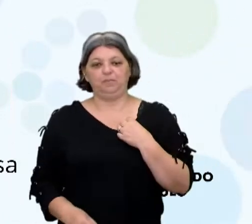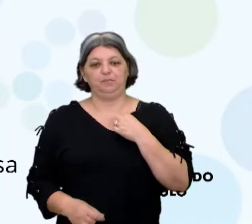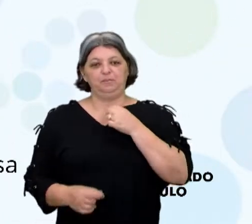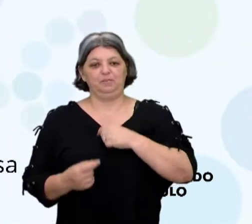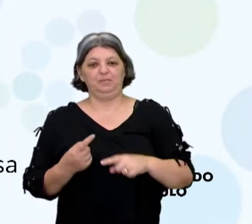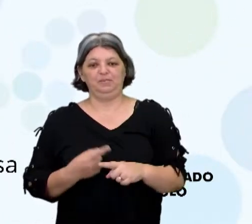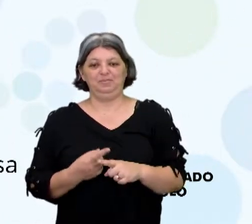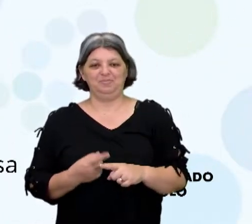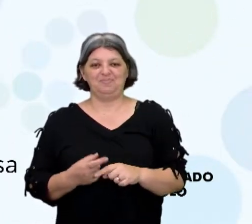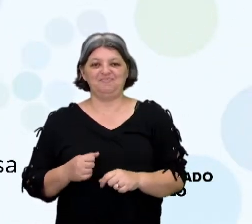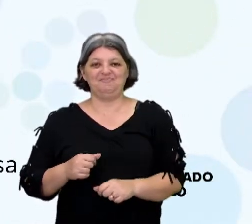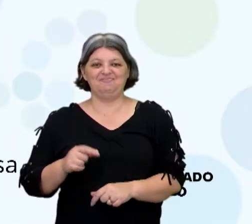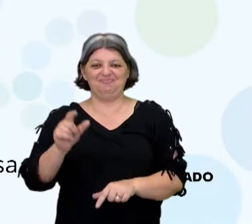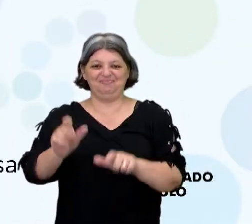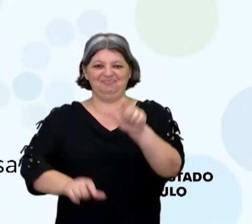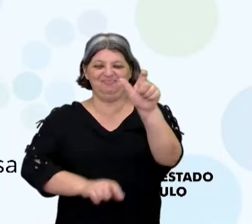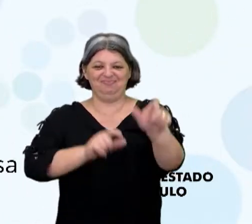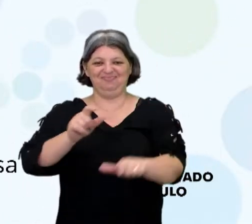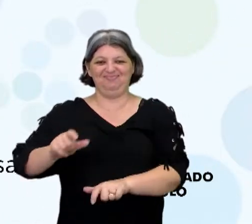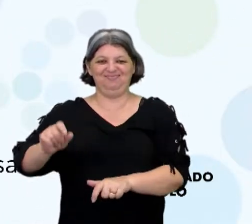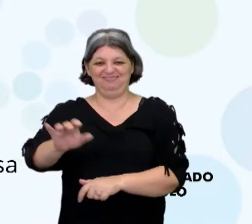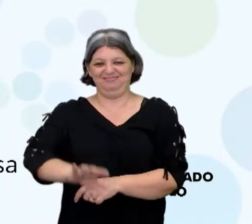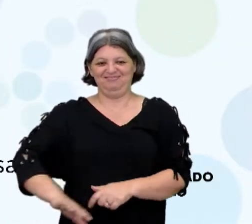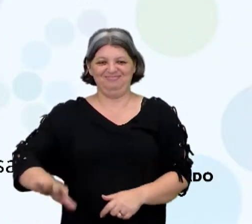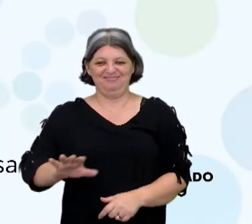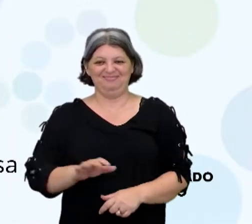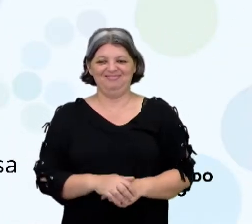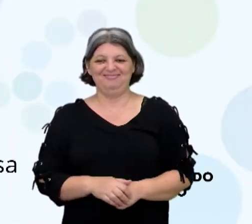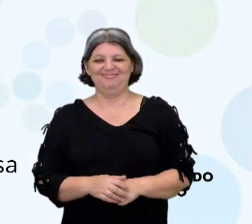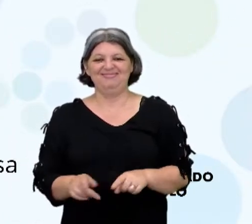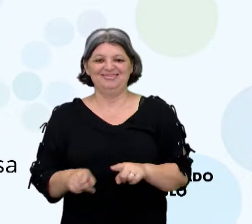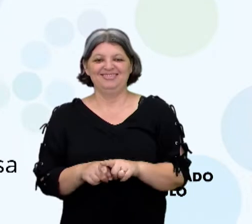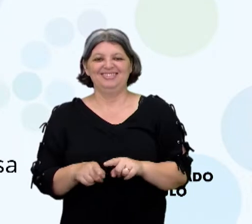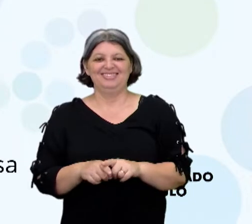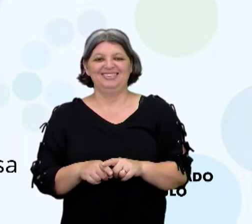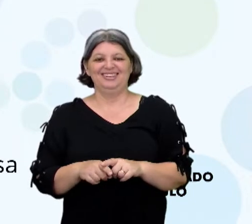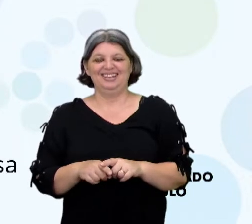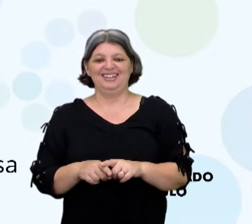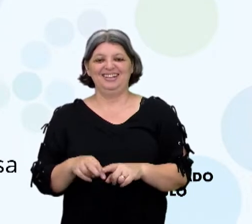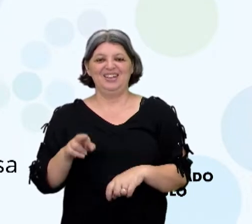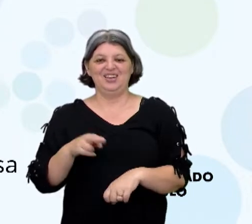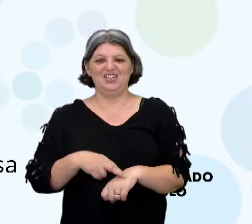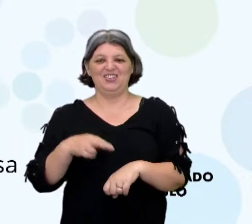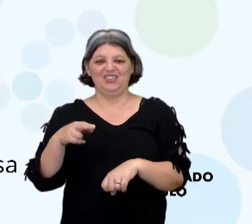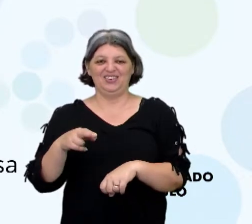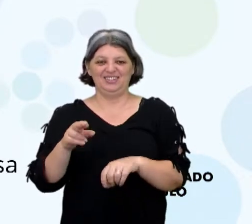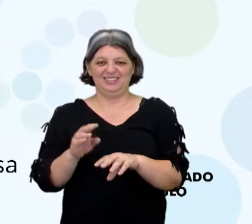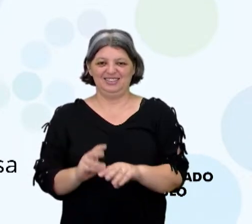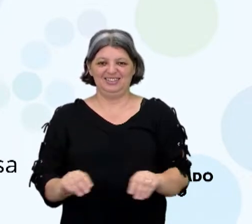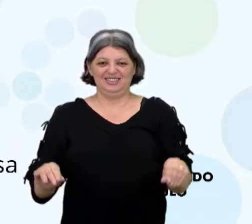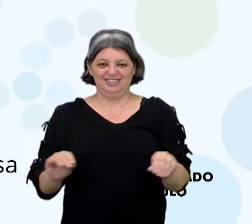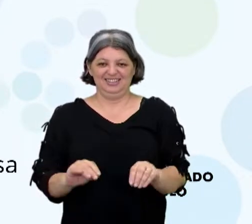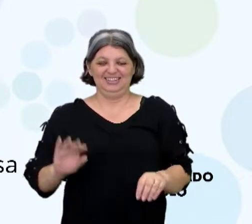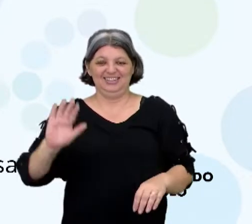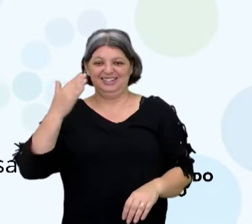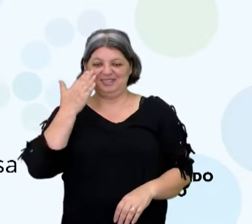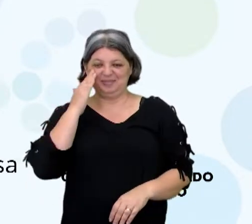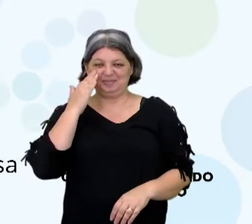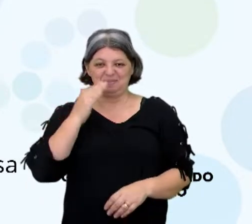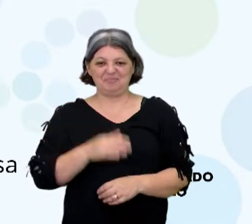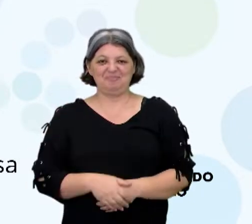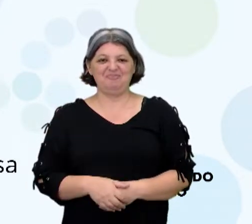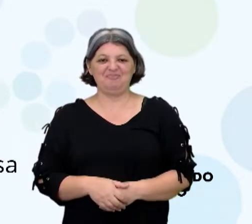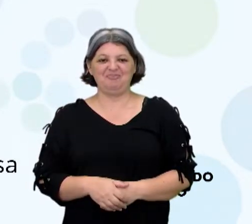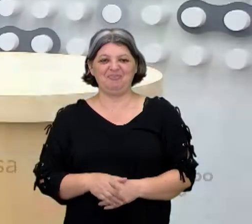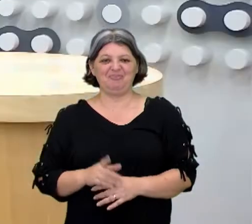e o ambiente, e o componente curricular 3, das rochas ao solo. Entenda essa transformação. Então nós vamos dar